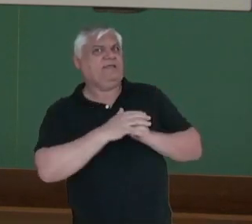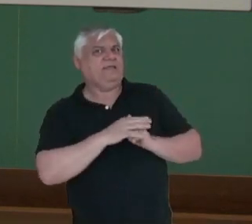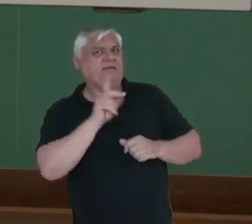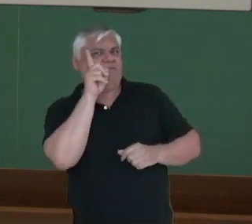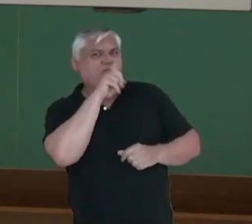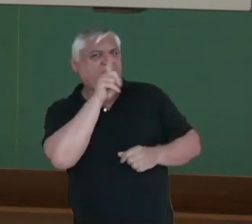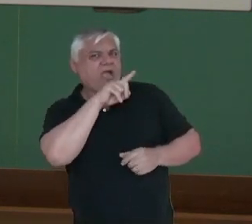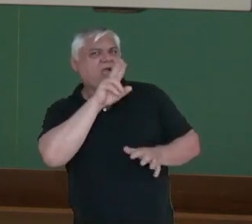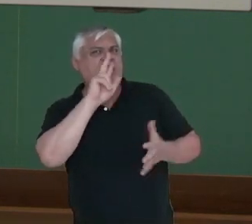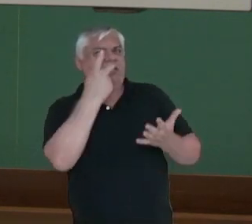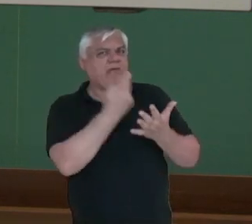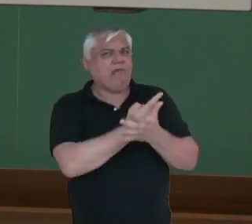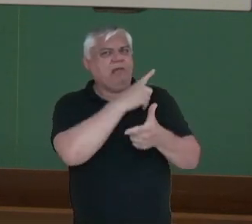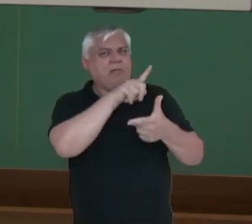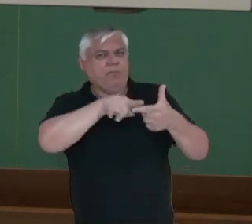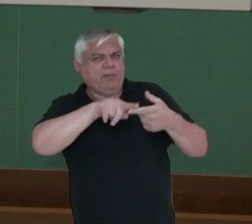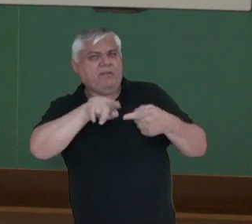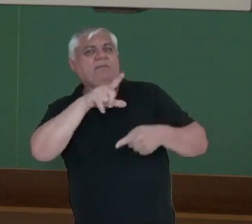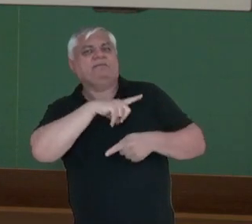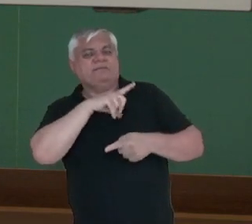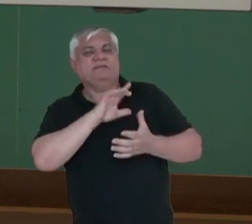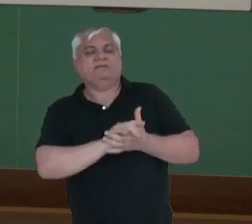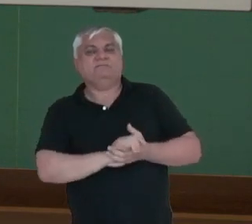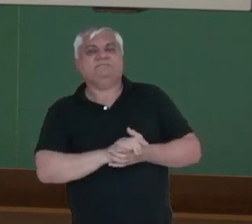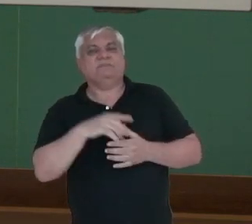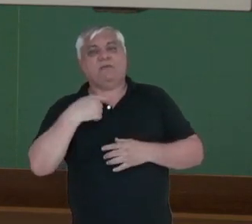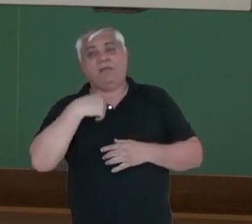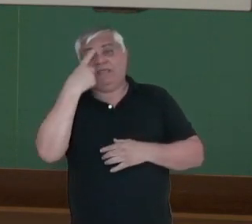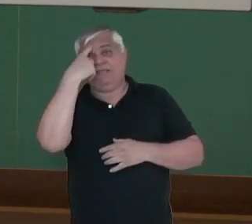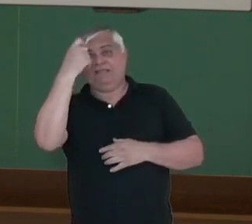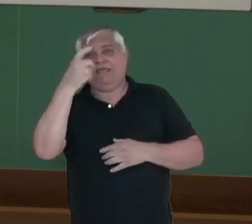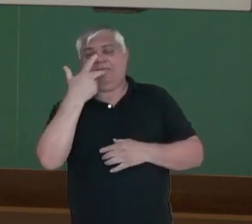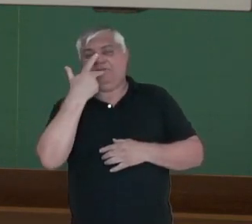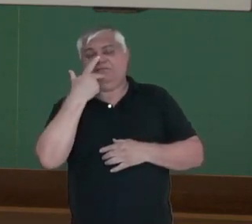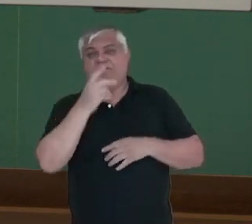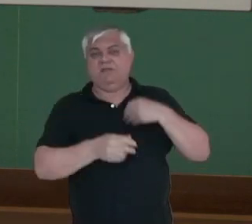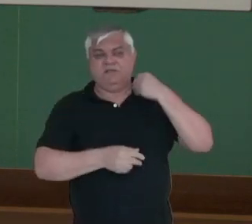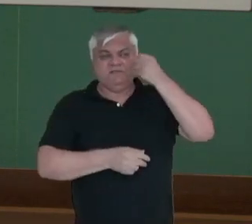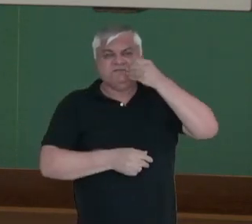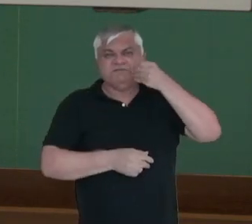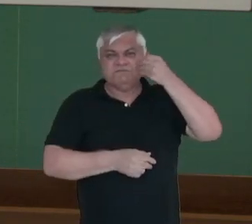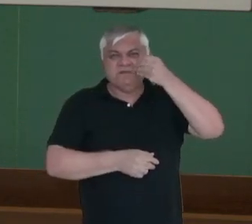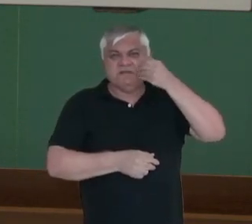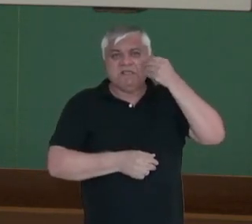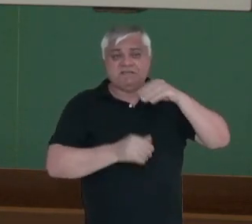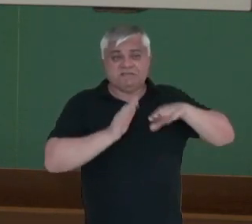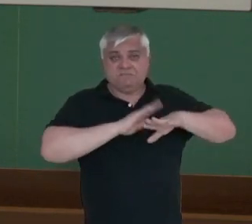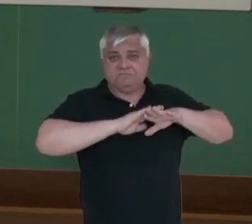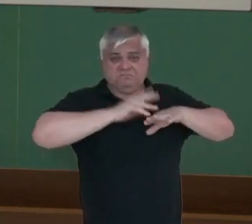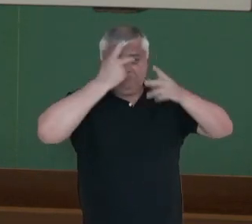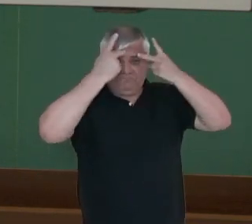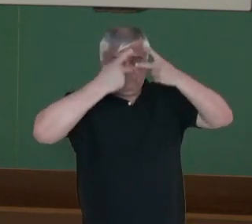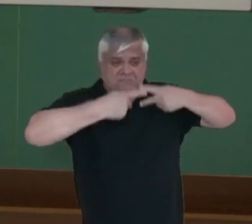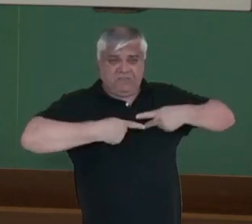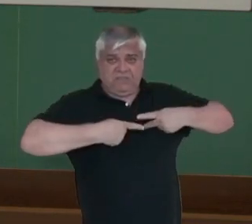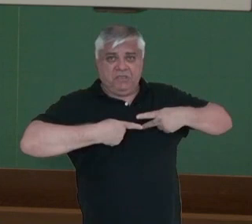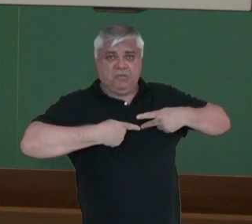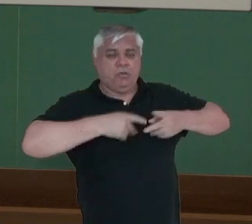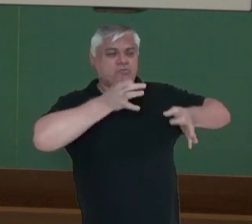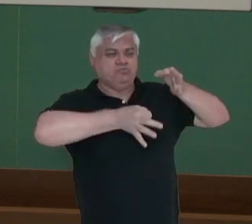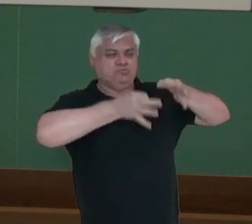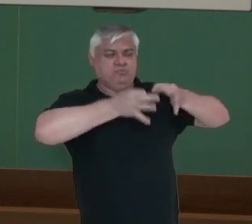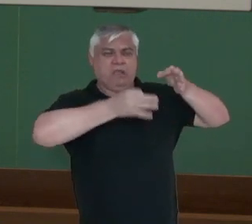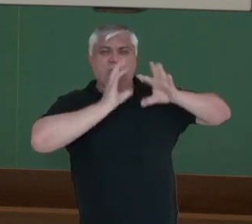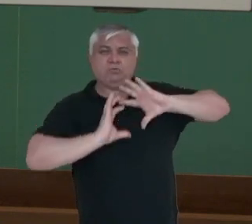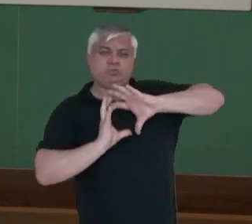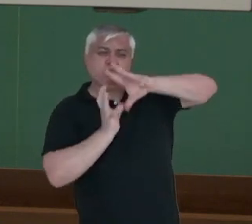os seus problemas. Aí a ideia é de que nós não podemos tirar de uma experiência particular um juízo universal,